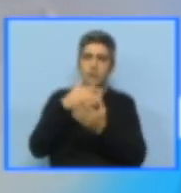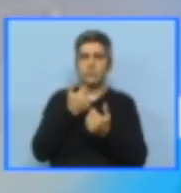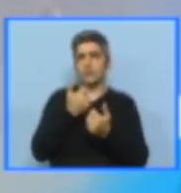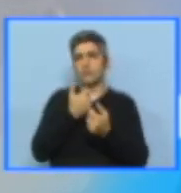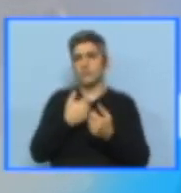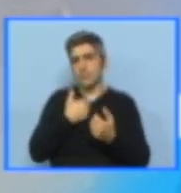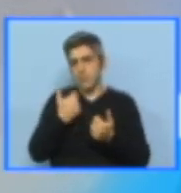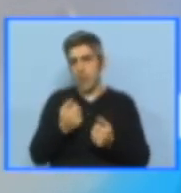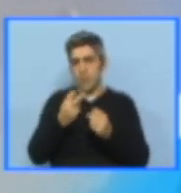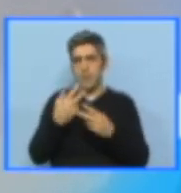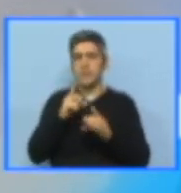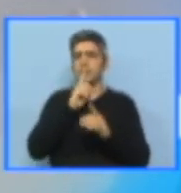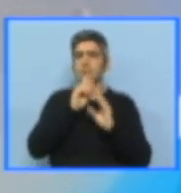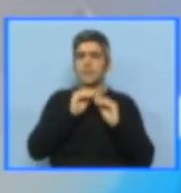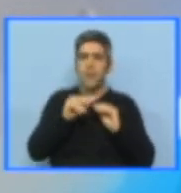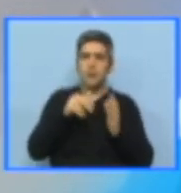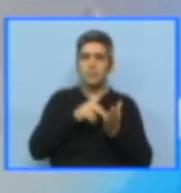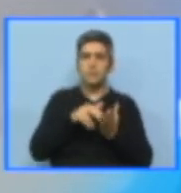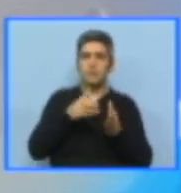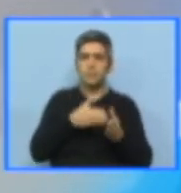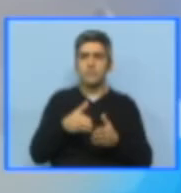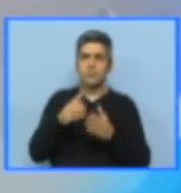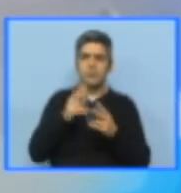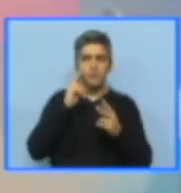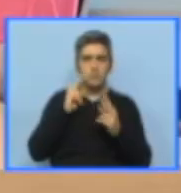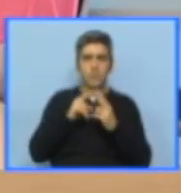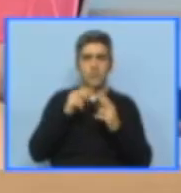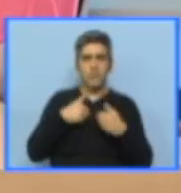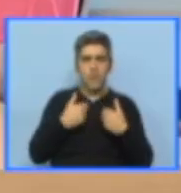mas a pessoa, o silêncio, o caminho, o encontrar-se consigo própria, o